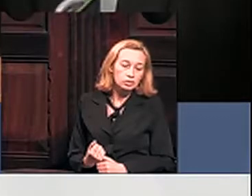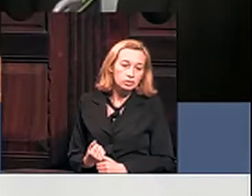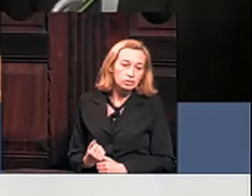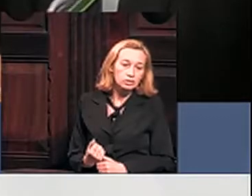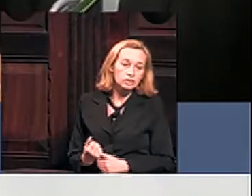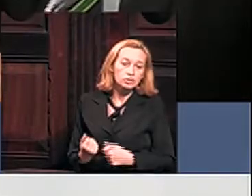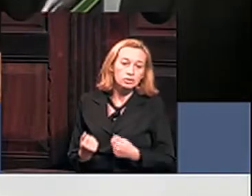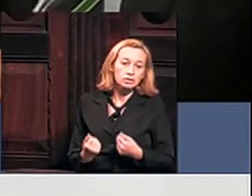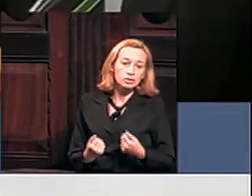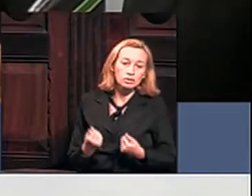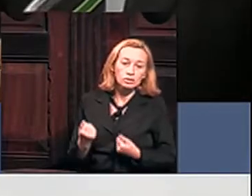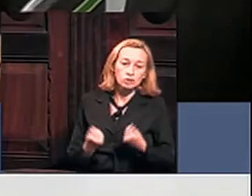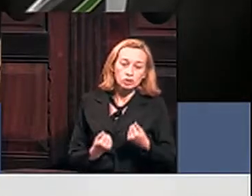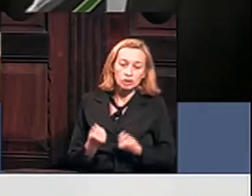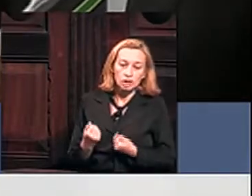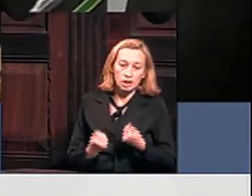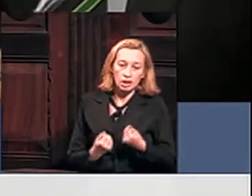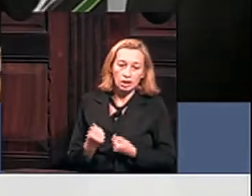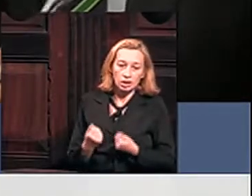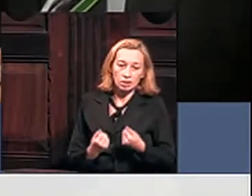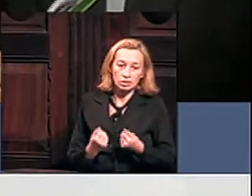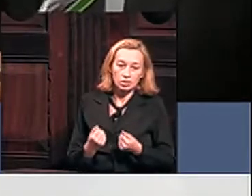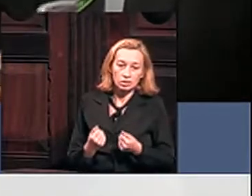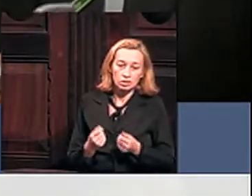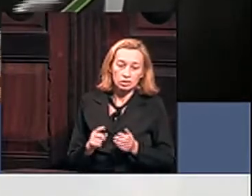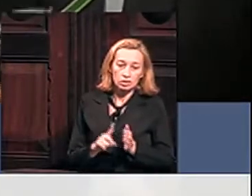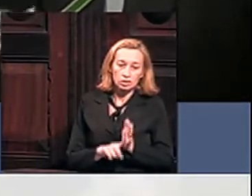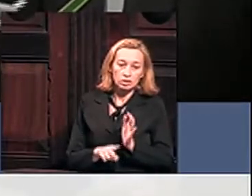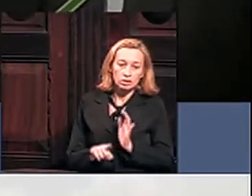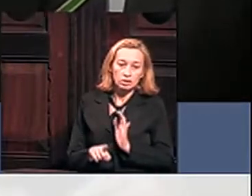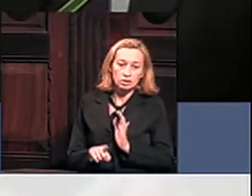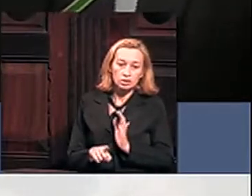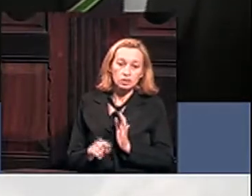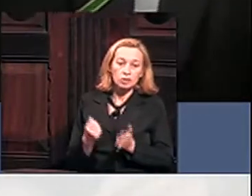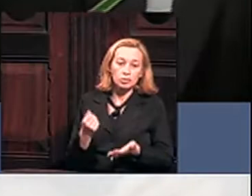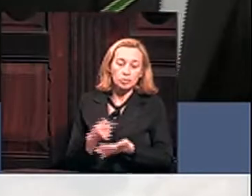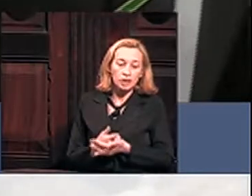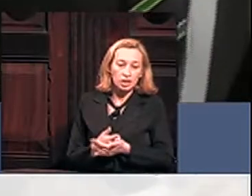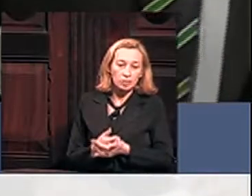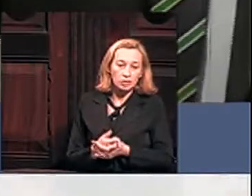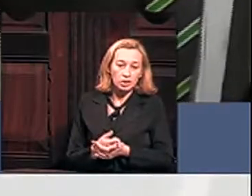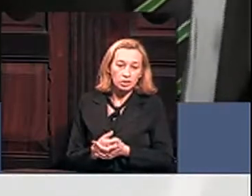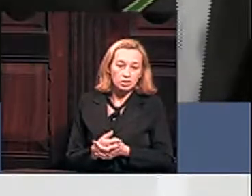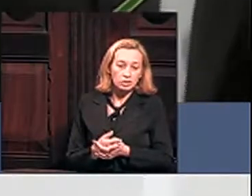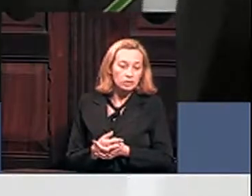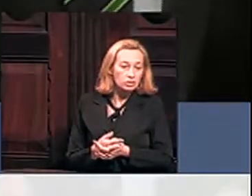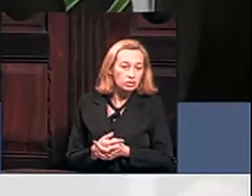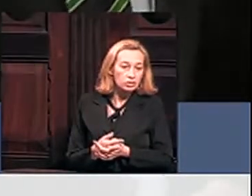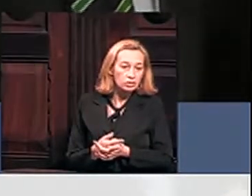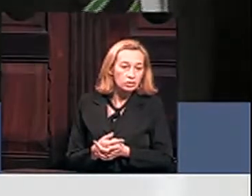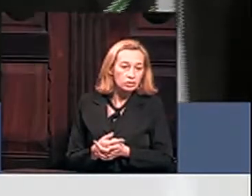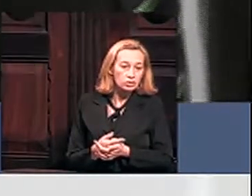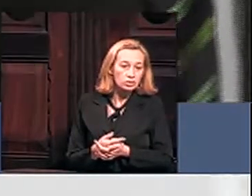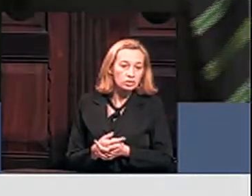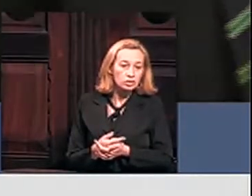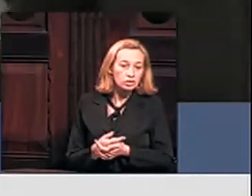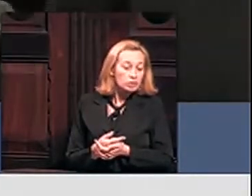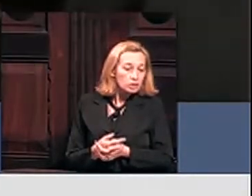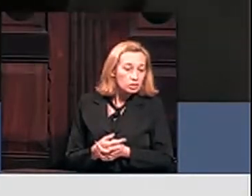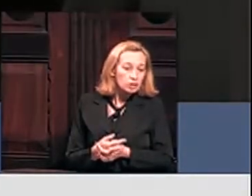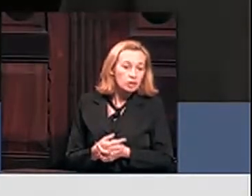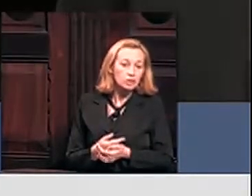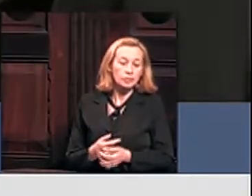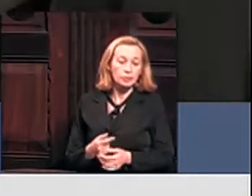Isenção do pagamento dos pedágios estaduais. Quer dizer, na verdade, é uma. Com o terceiro eixo suspenso. A gente vai autorizar o governo do